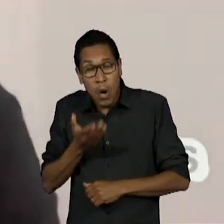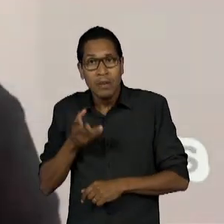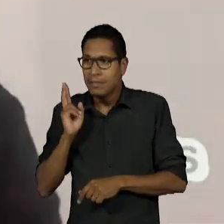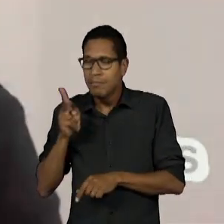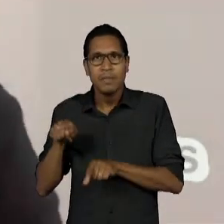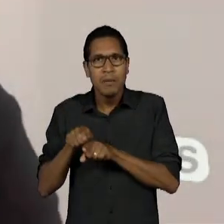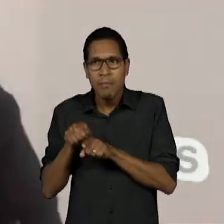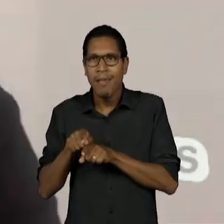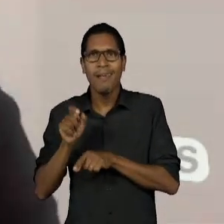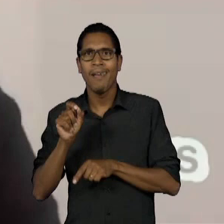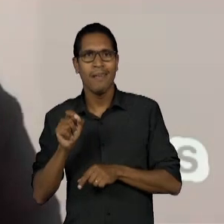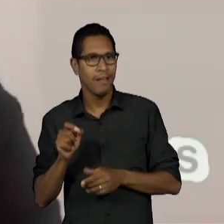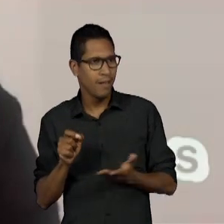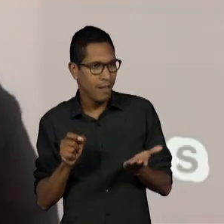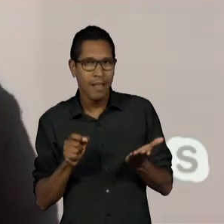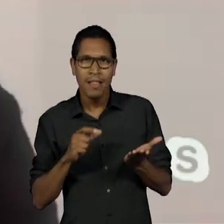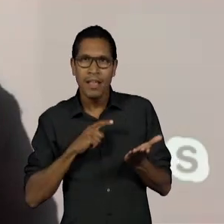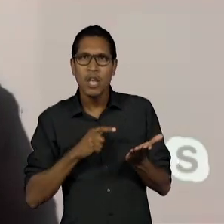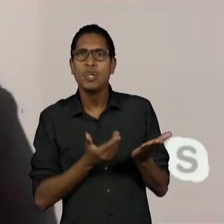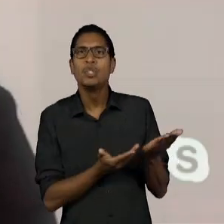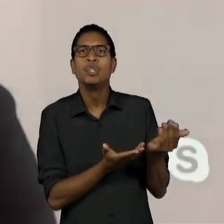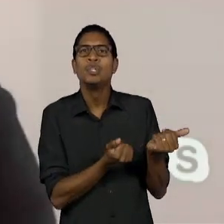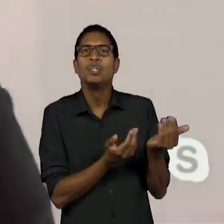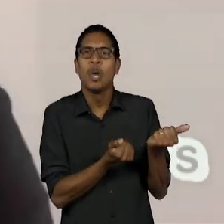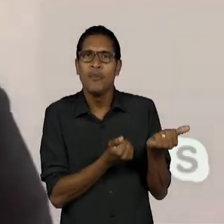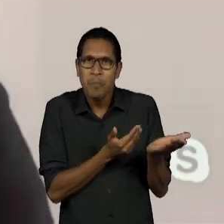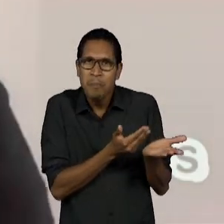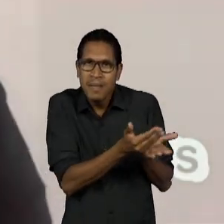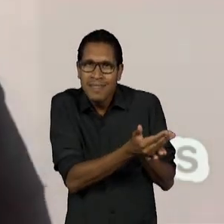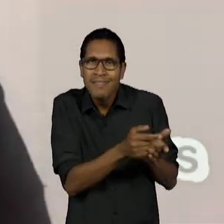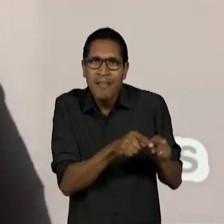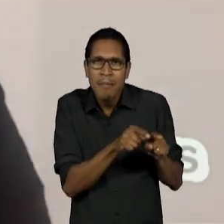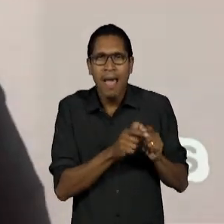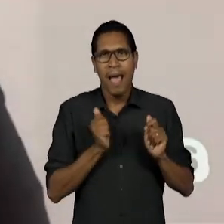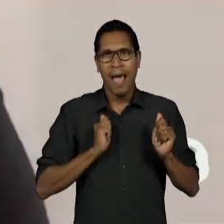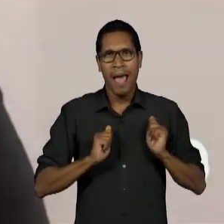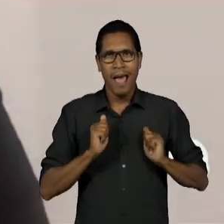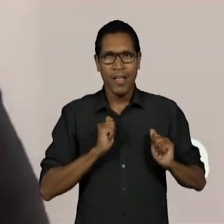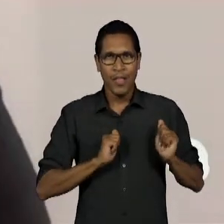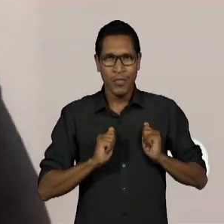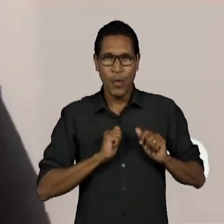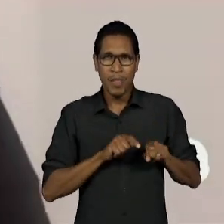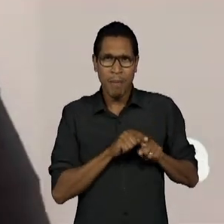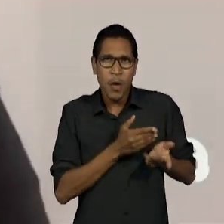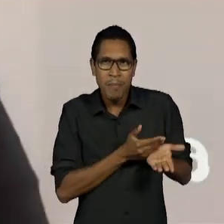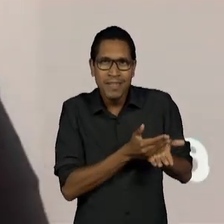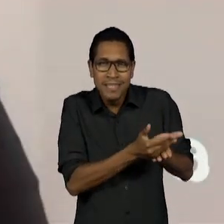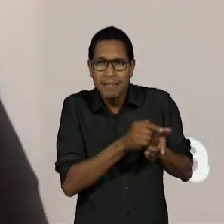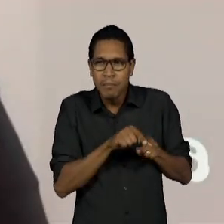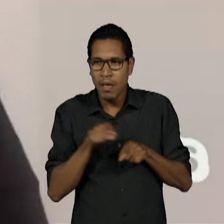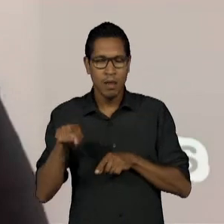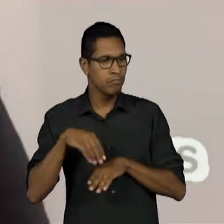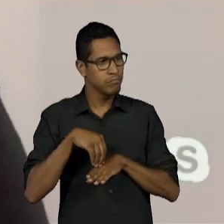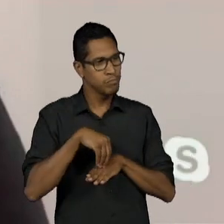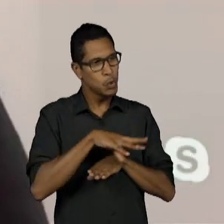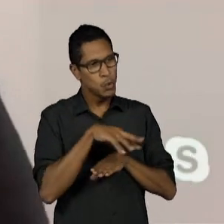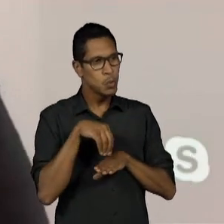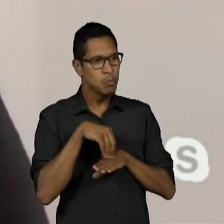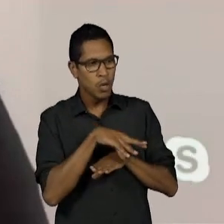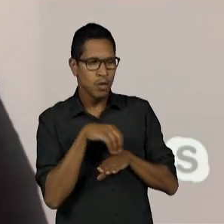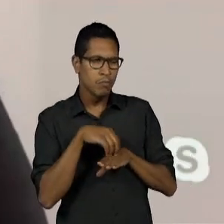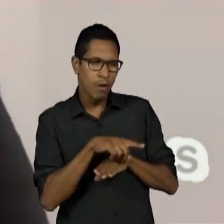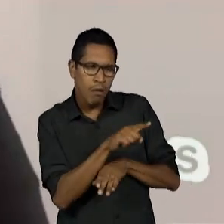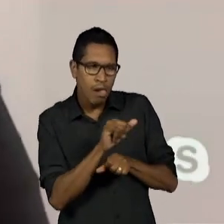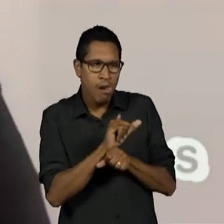foi. E ele passava muito para os jovens atores determinadas circunstâncias